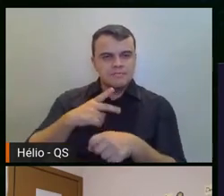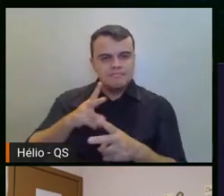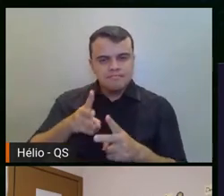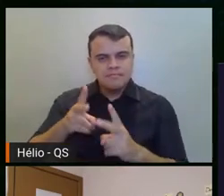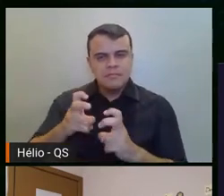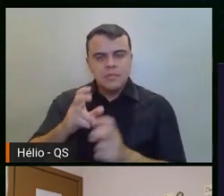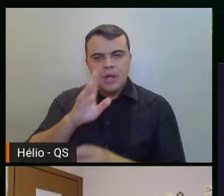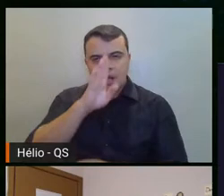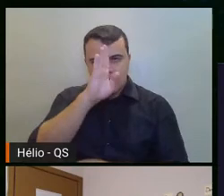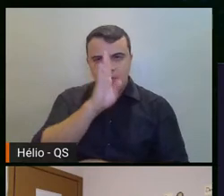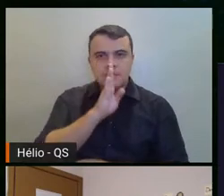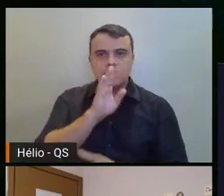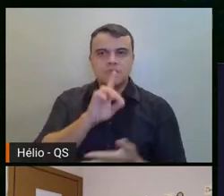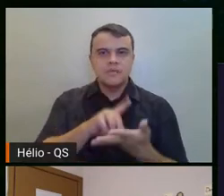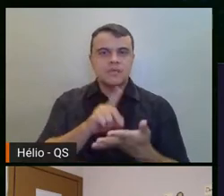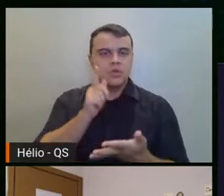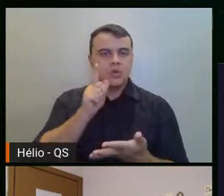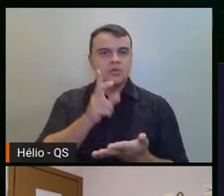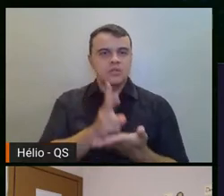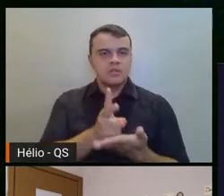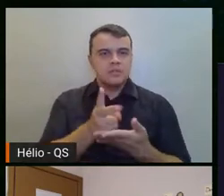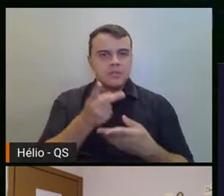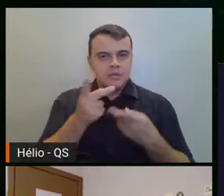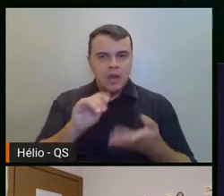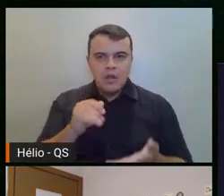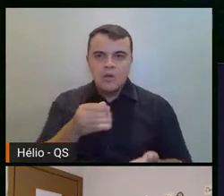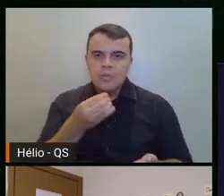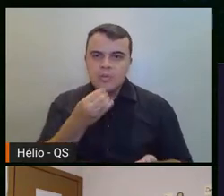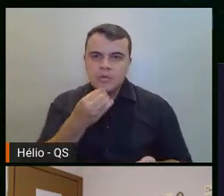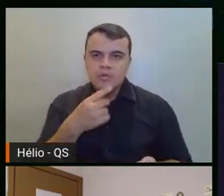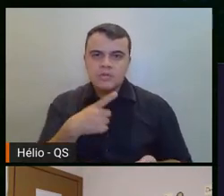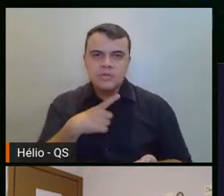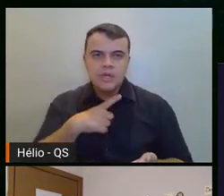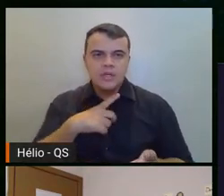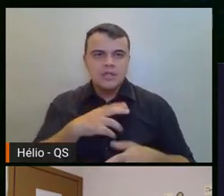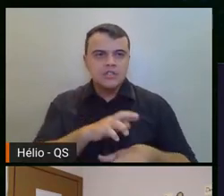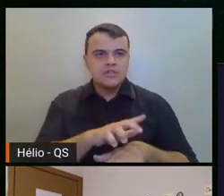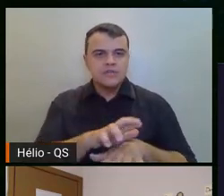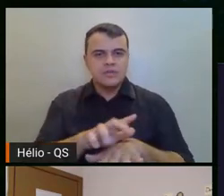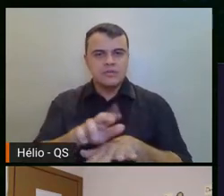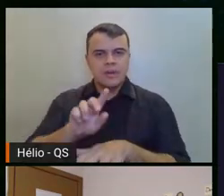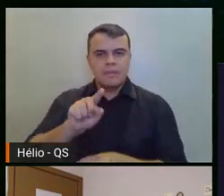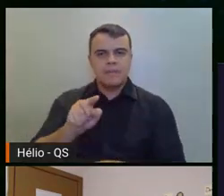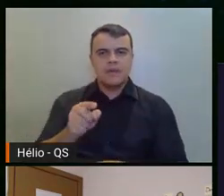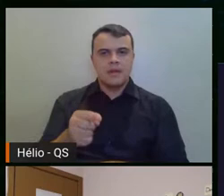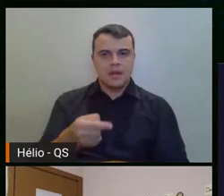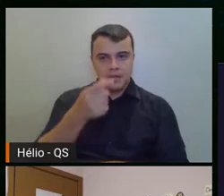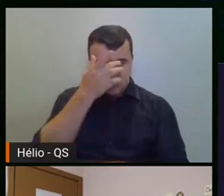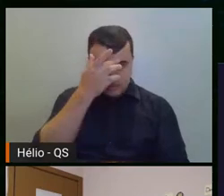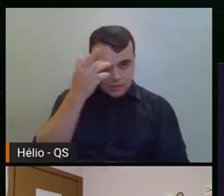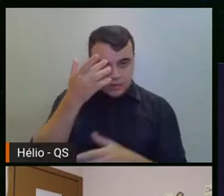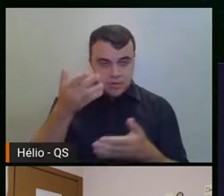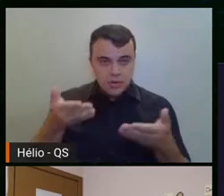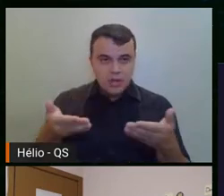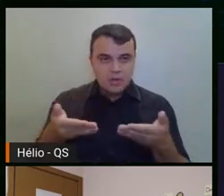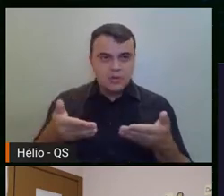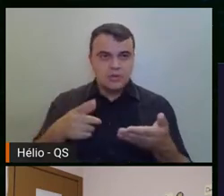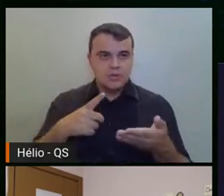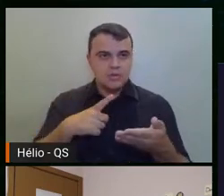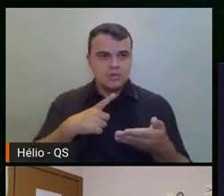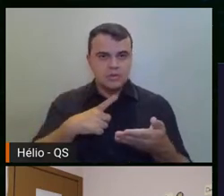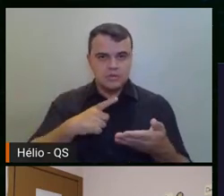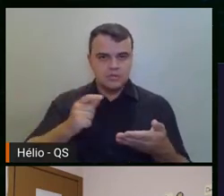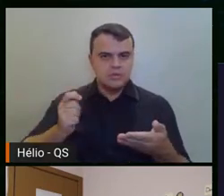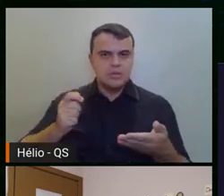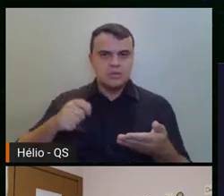gratuita que realmente a gente consegue trazer oportunidades para milhares de pessoas né e por conta disso né Por